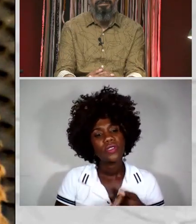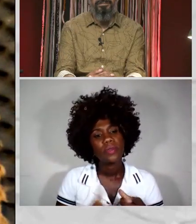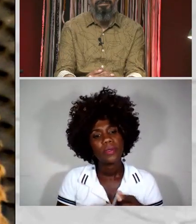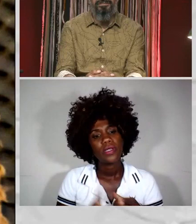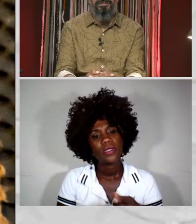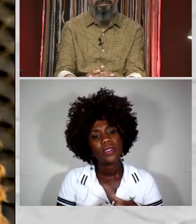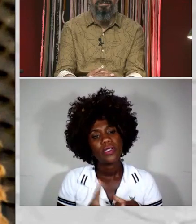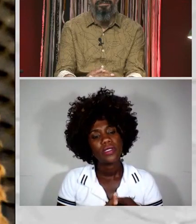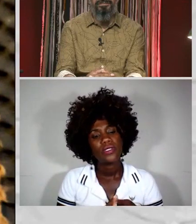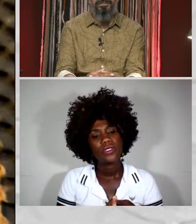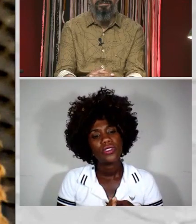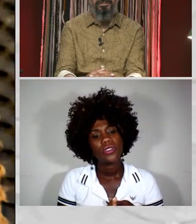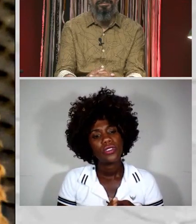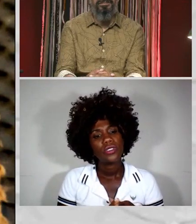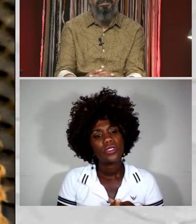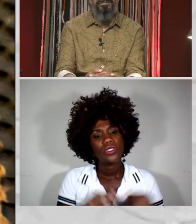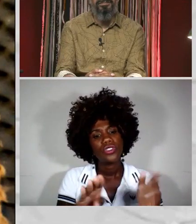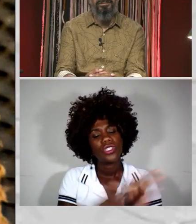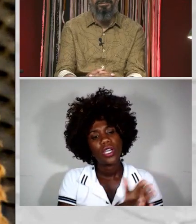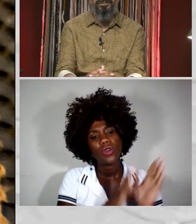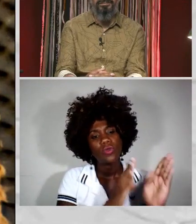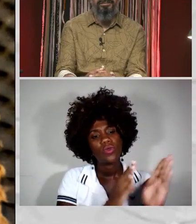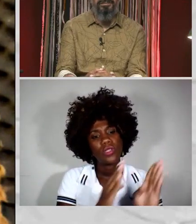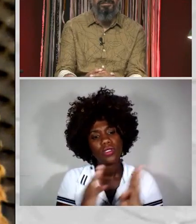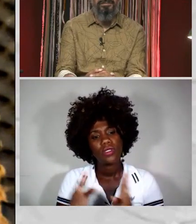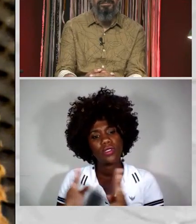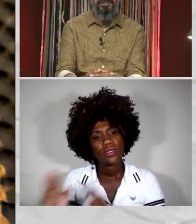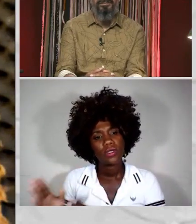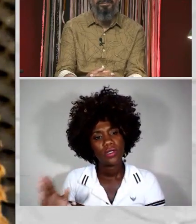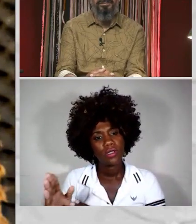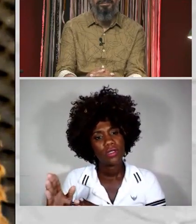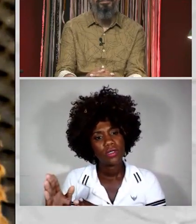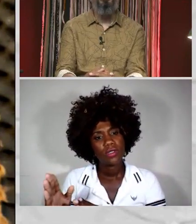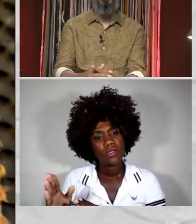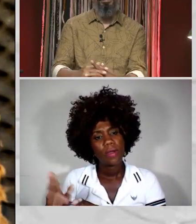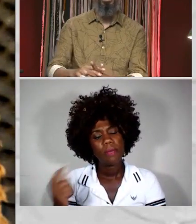vieram numa sequência muito maldita,